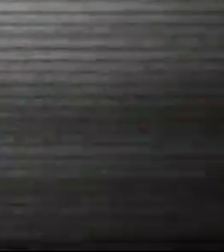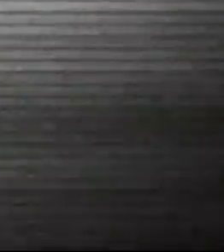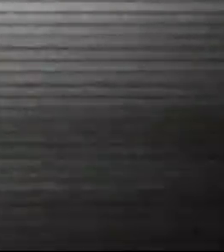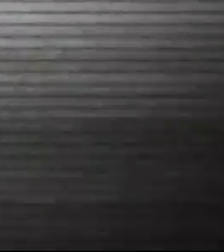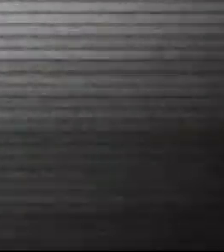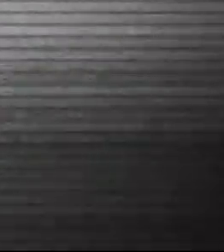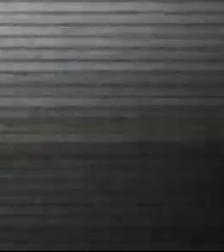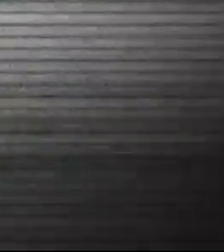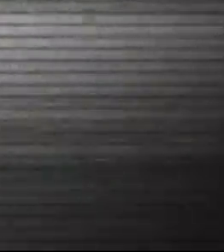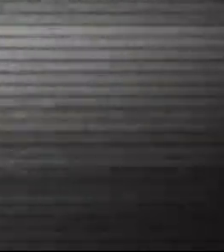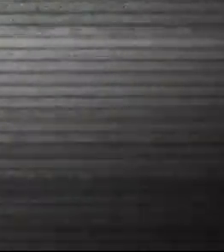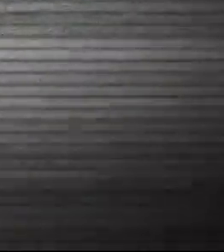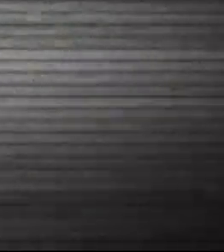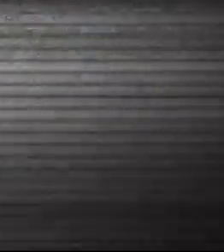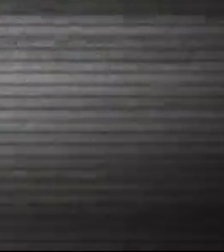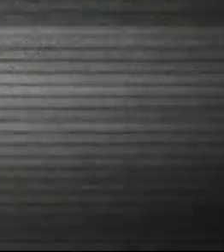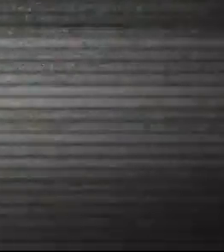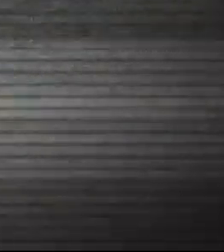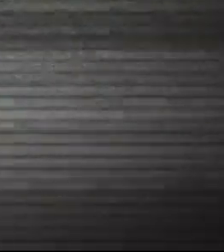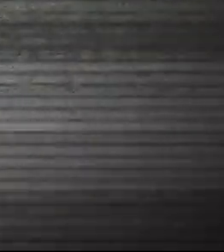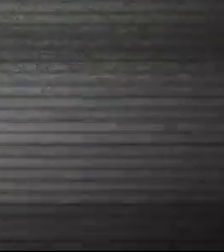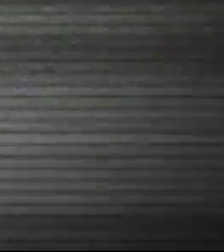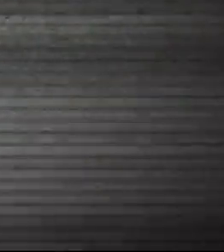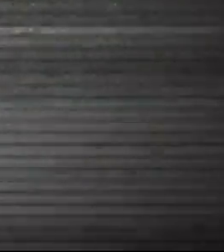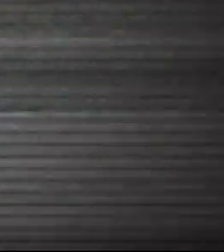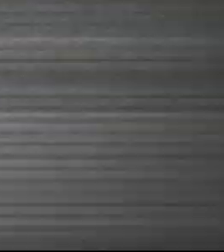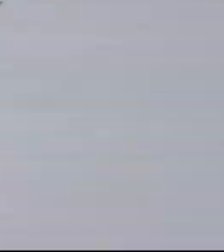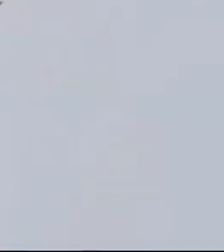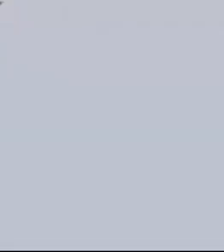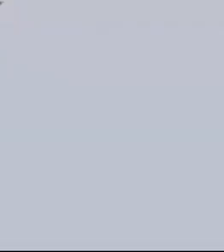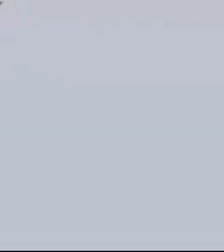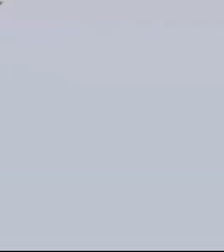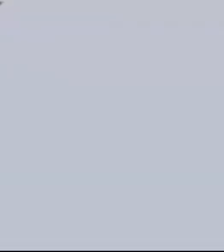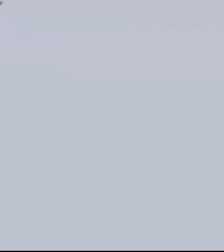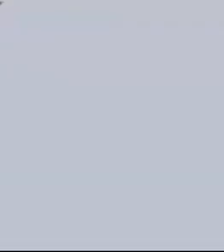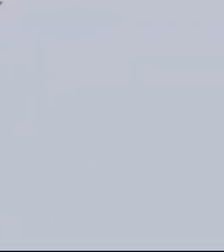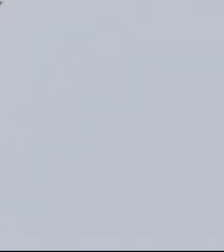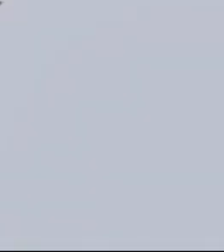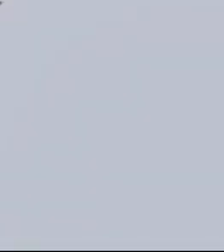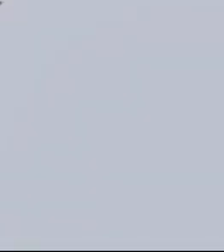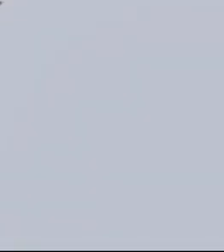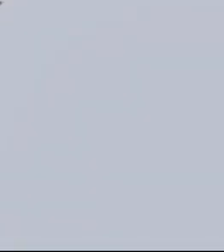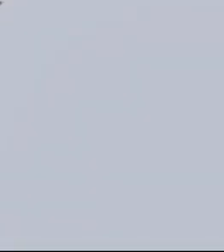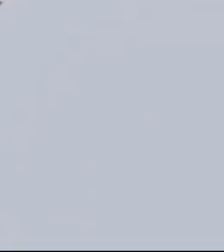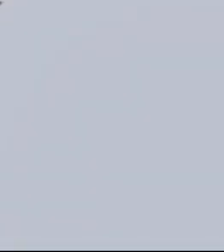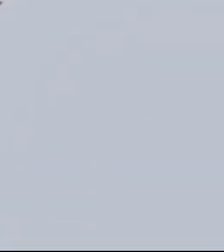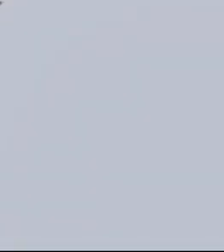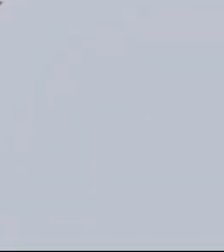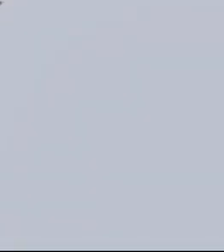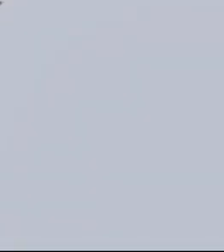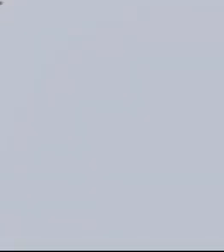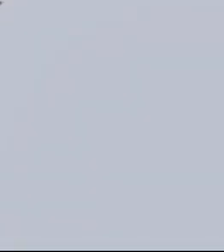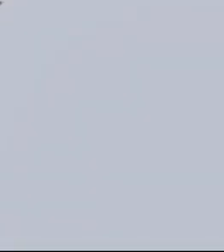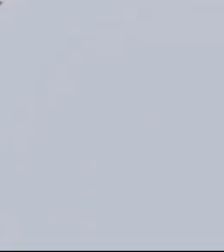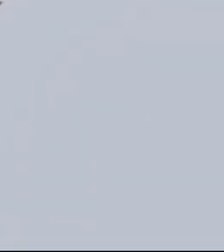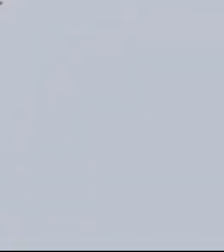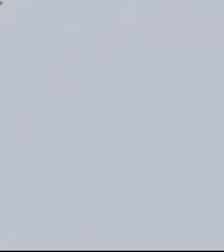confira agora onde sintonizar a univesp tv em sua cidade canal 2.2